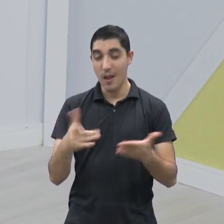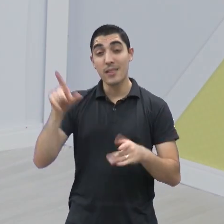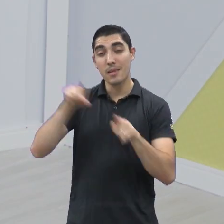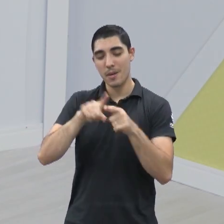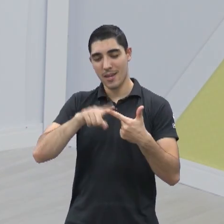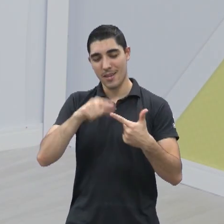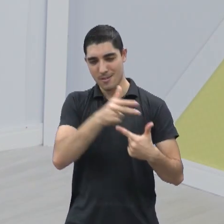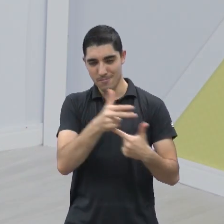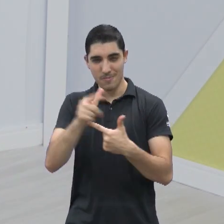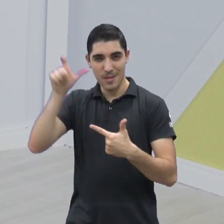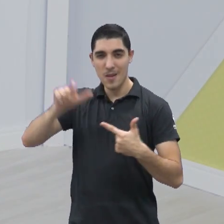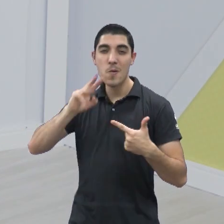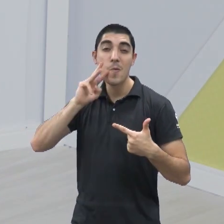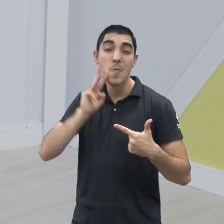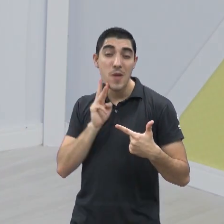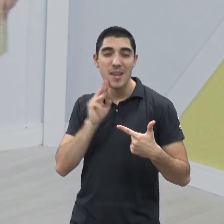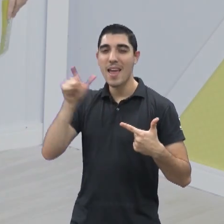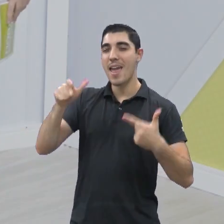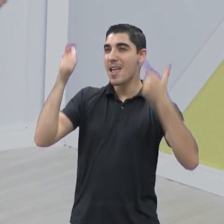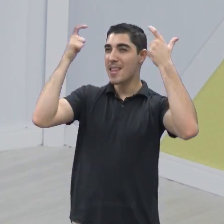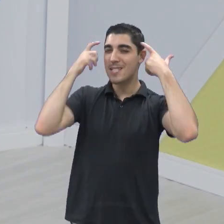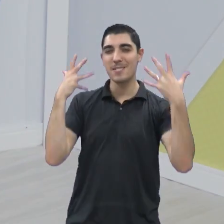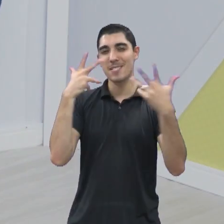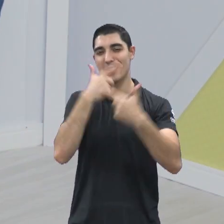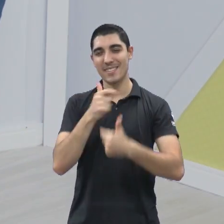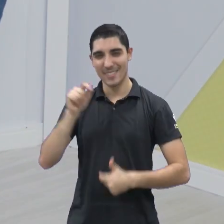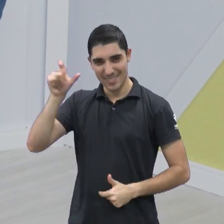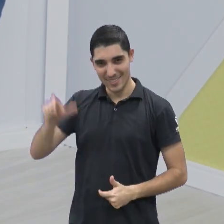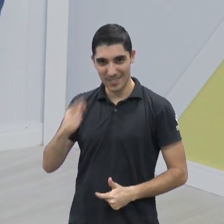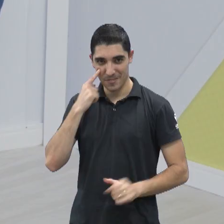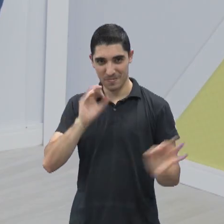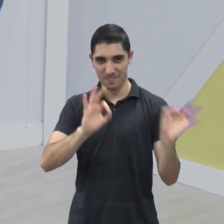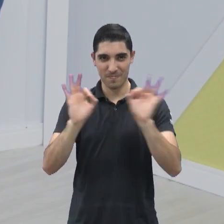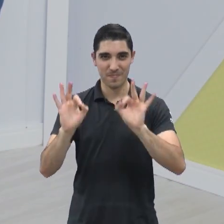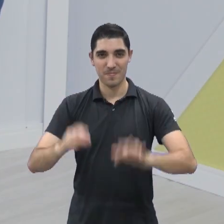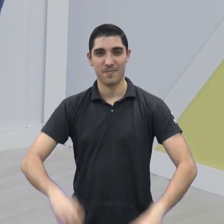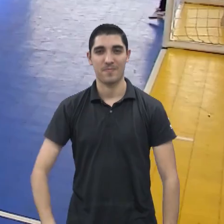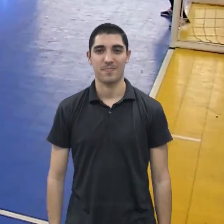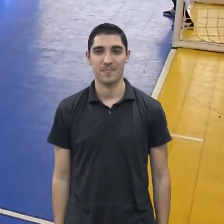William Almeida, o nosso Almeidinha. Solta, Matheus!